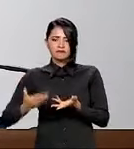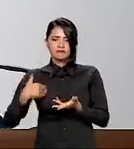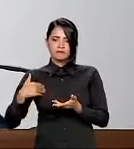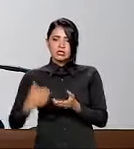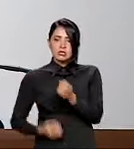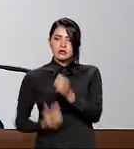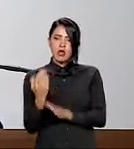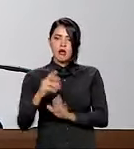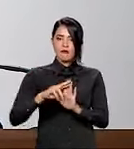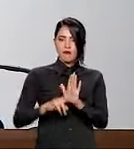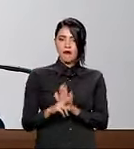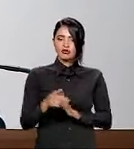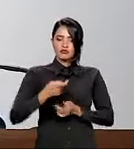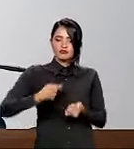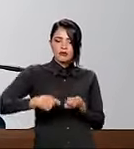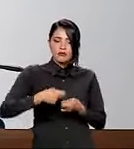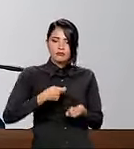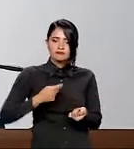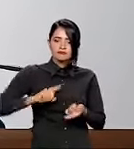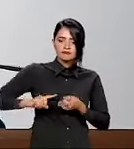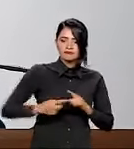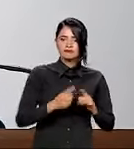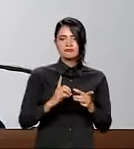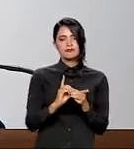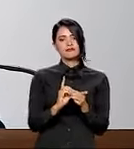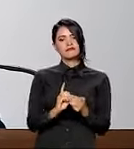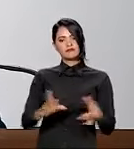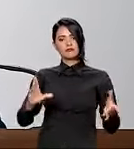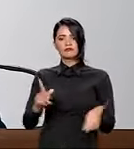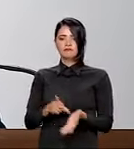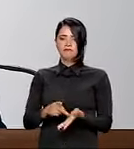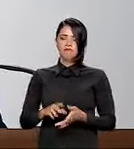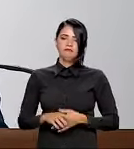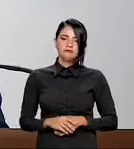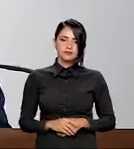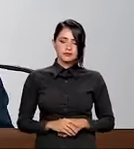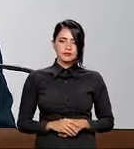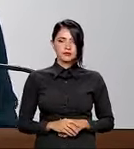regras de comercialização mais democrática.